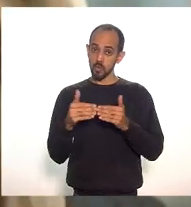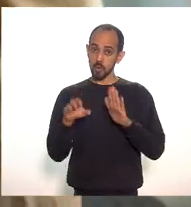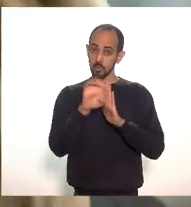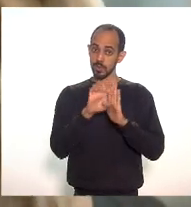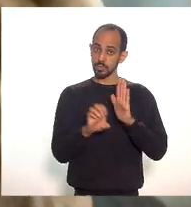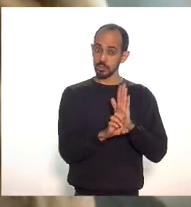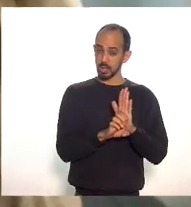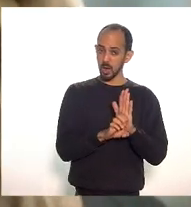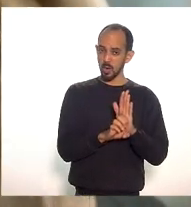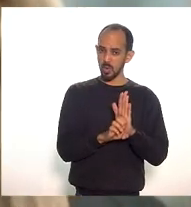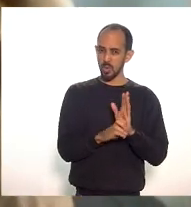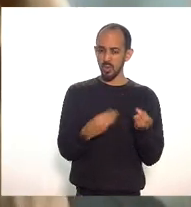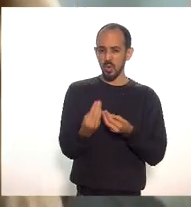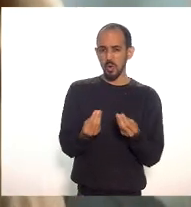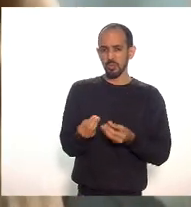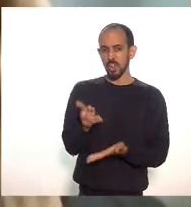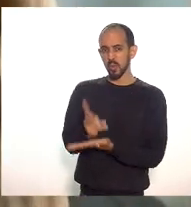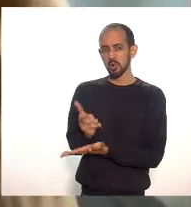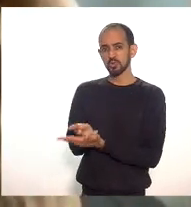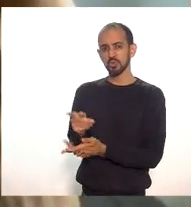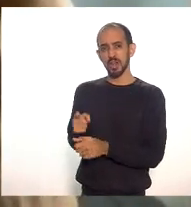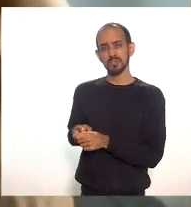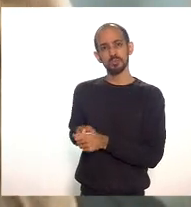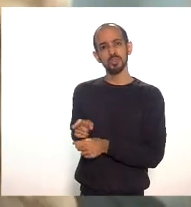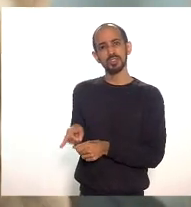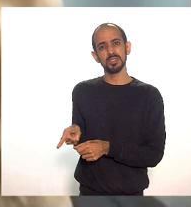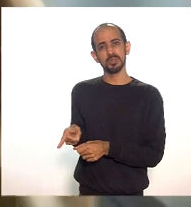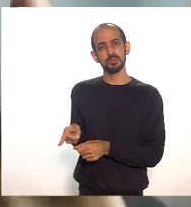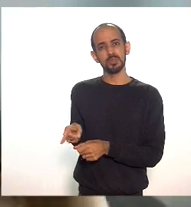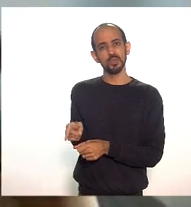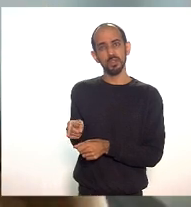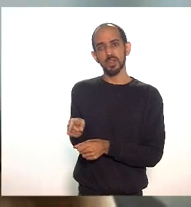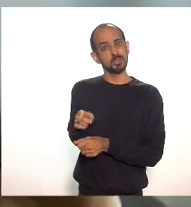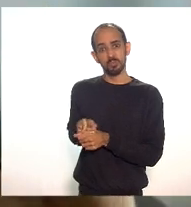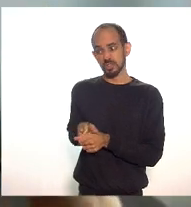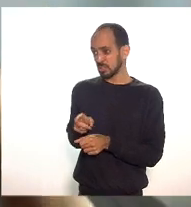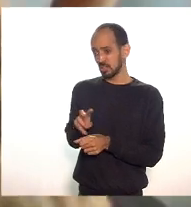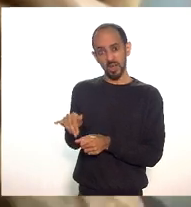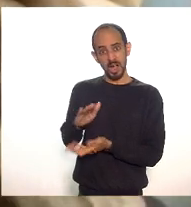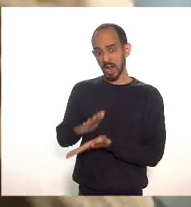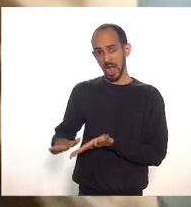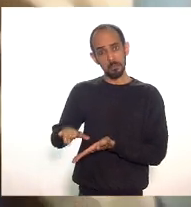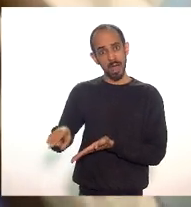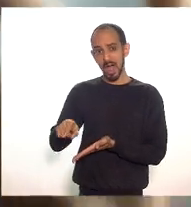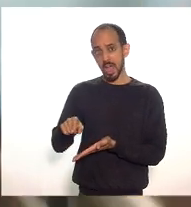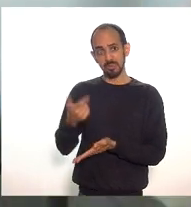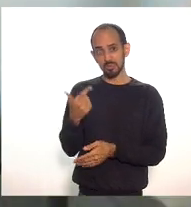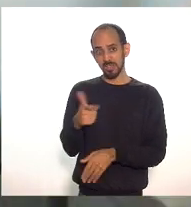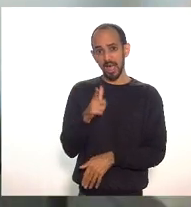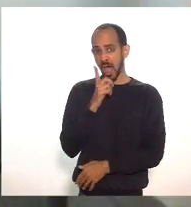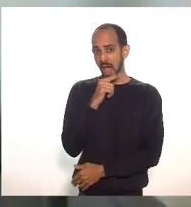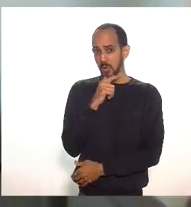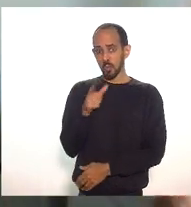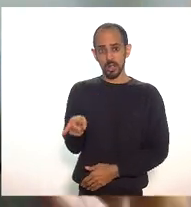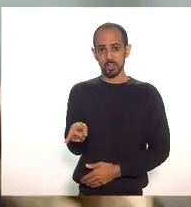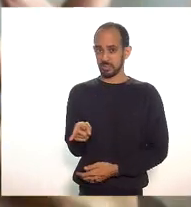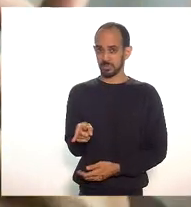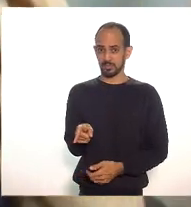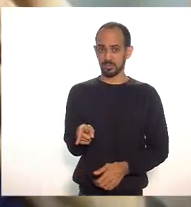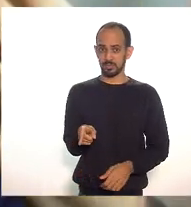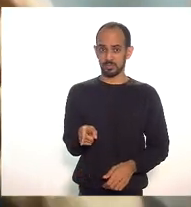sobras tendo agora vai manter eu vou acabar vai ficar sem água nenhuma